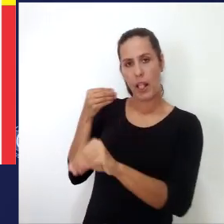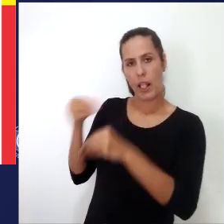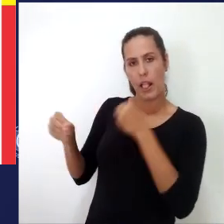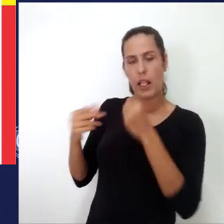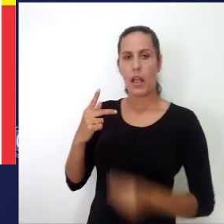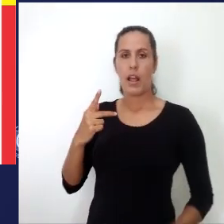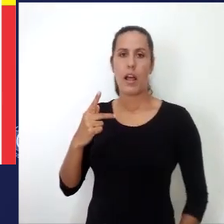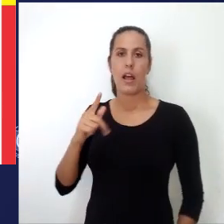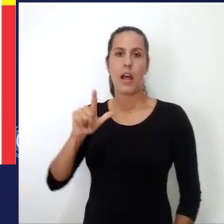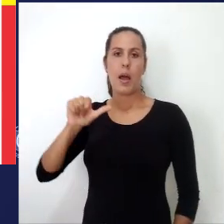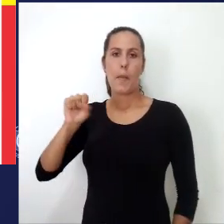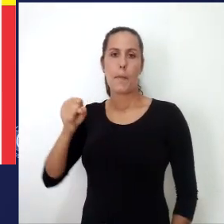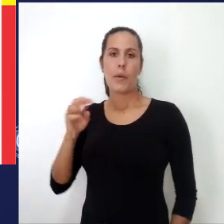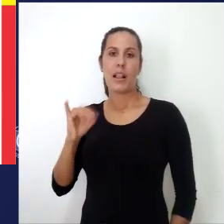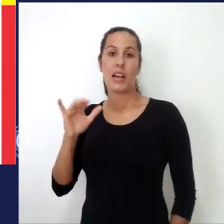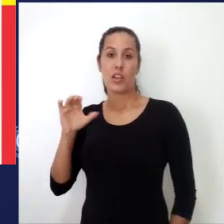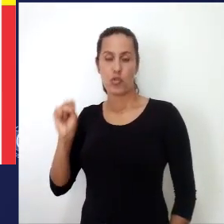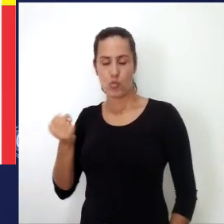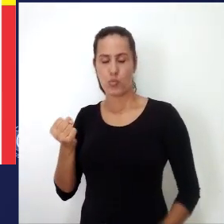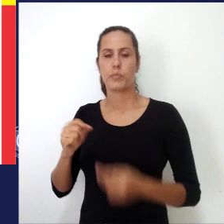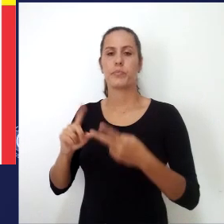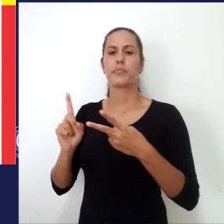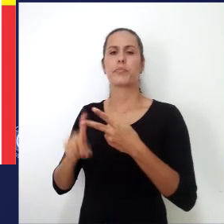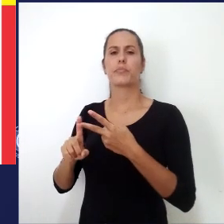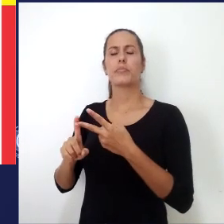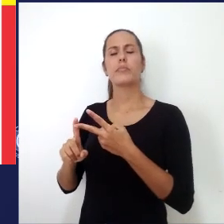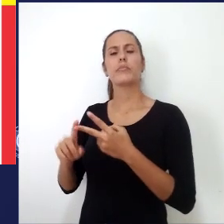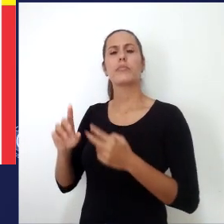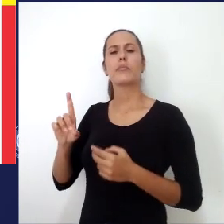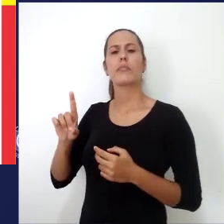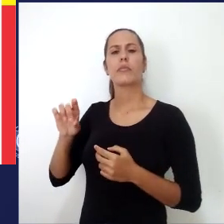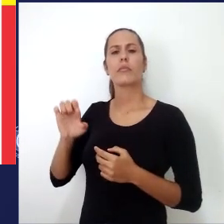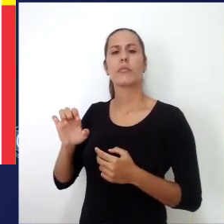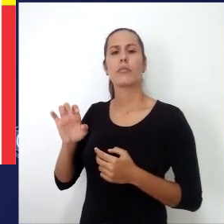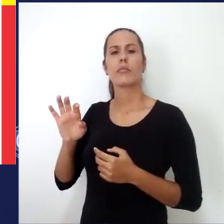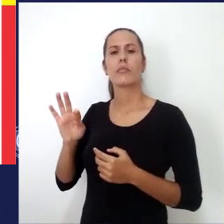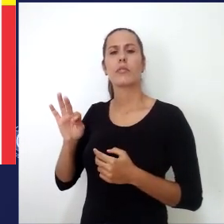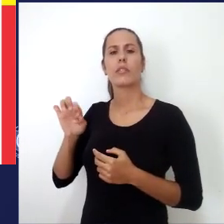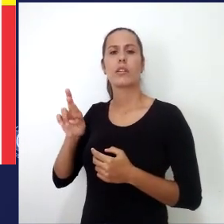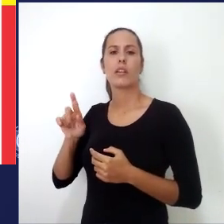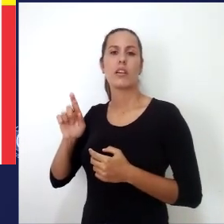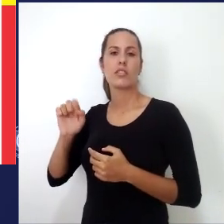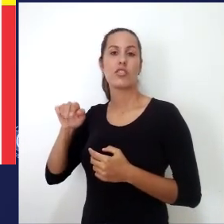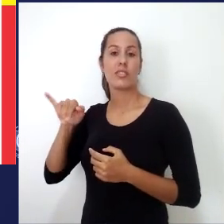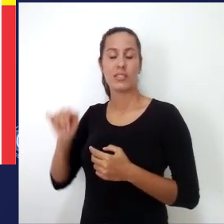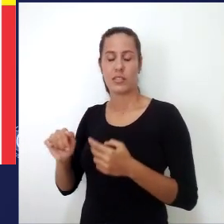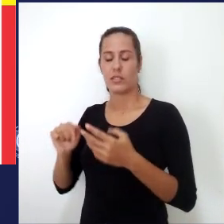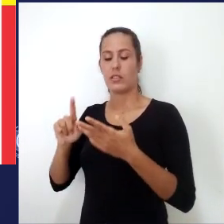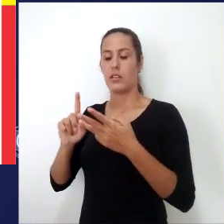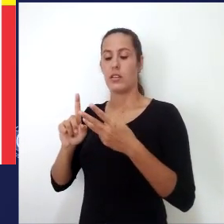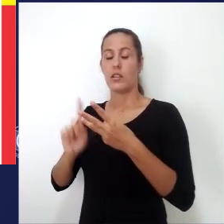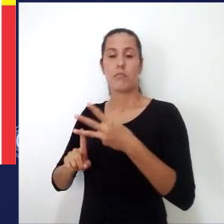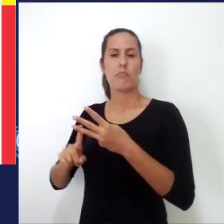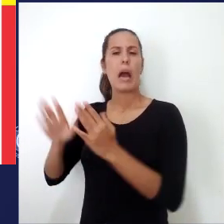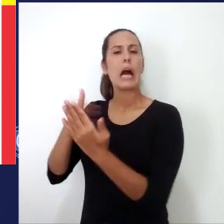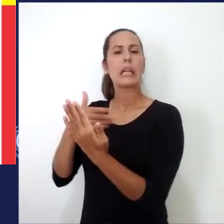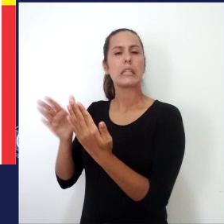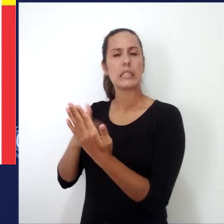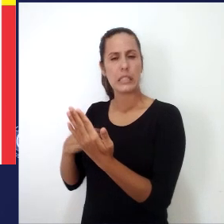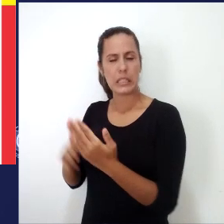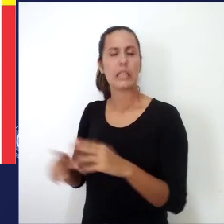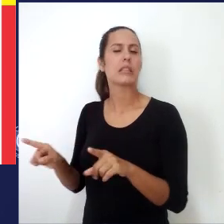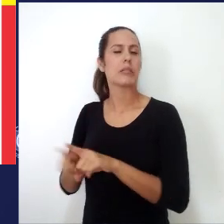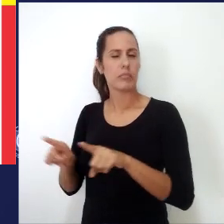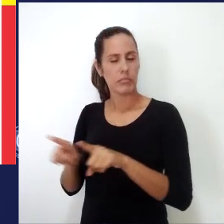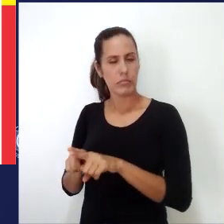nossos queridos alunos produzindo aí detergente, a tinta é um material sintético, né? E